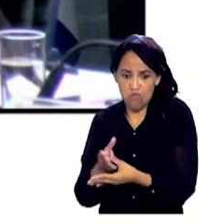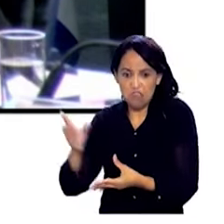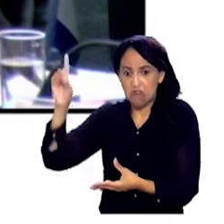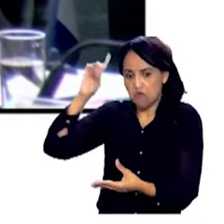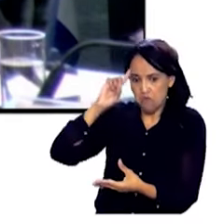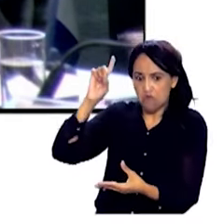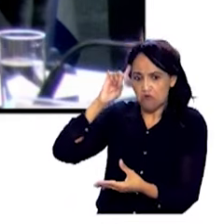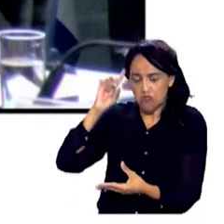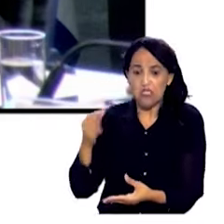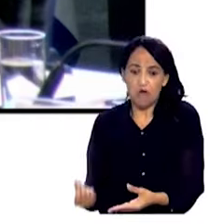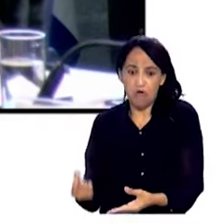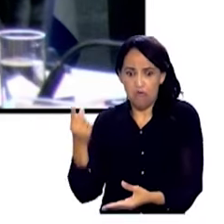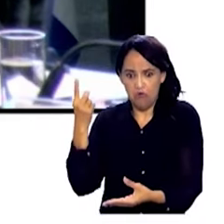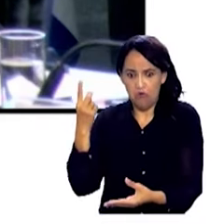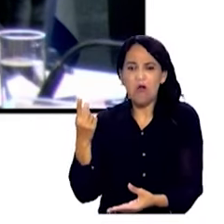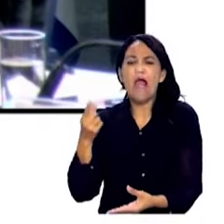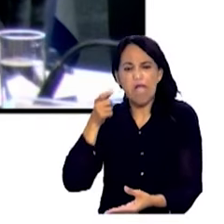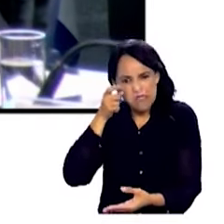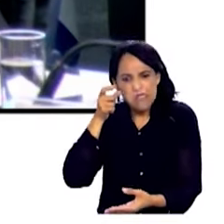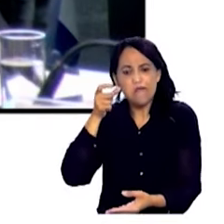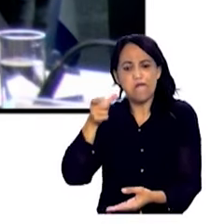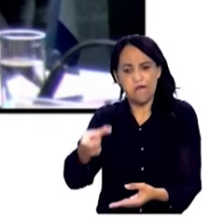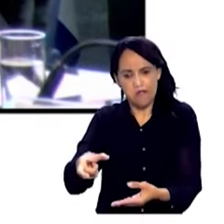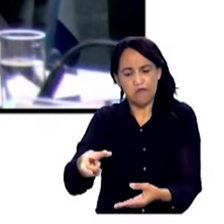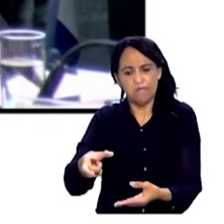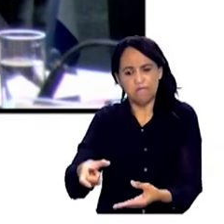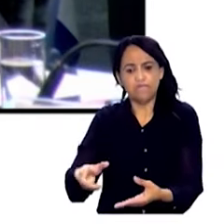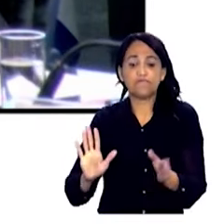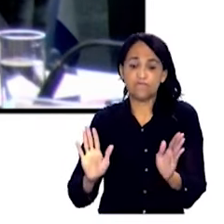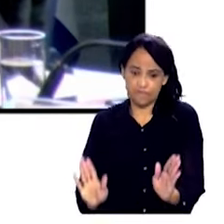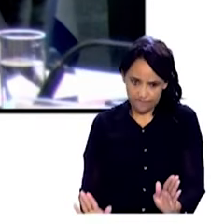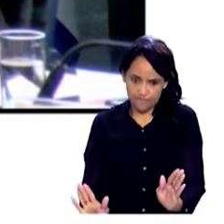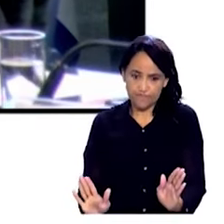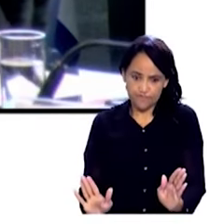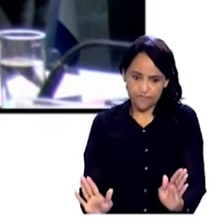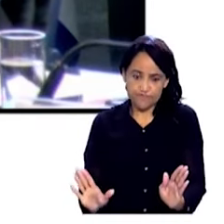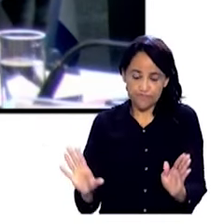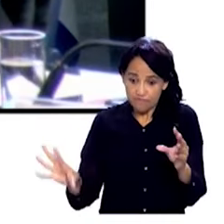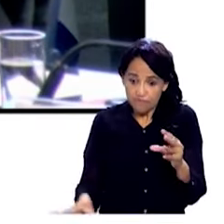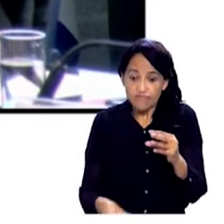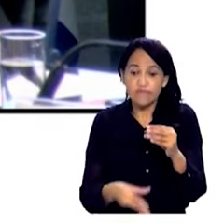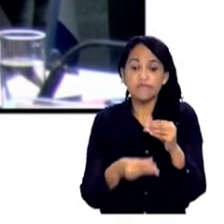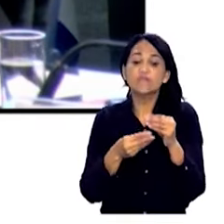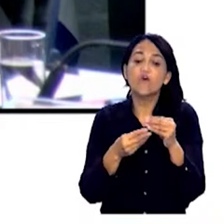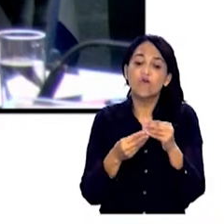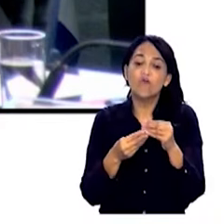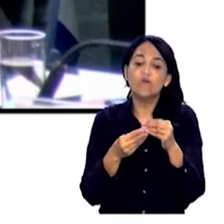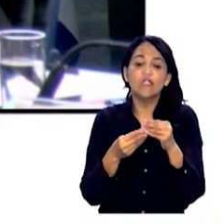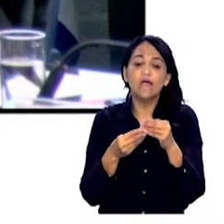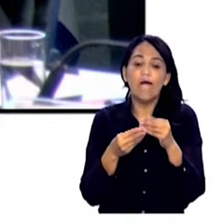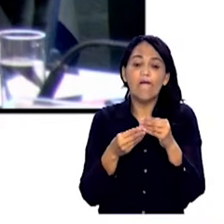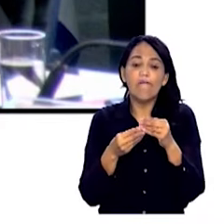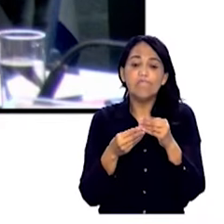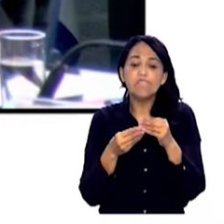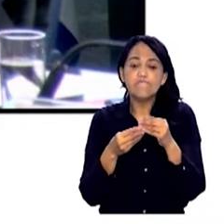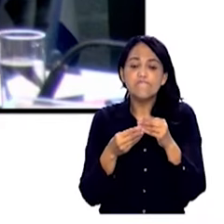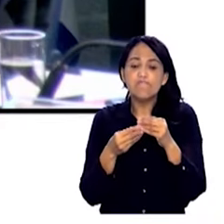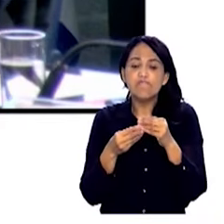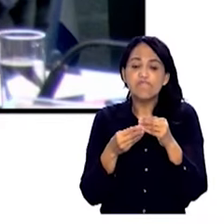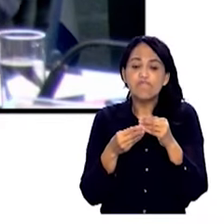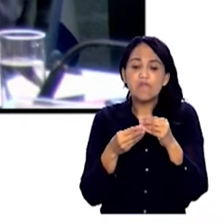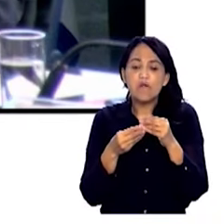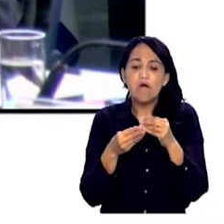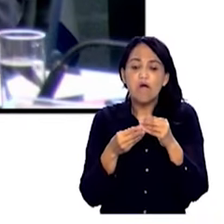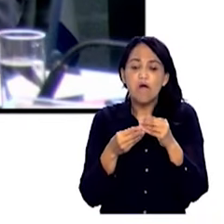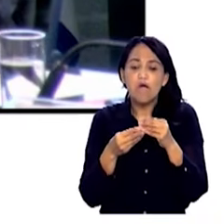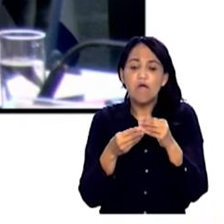ISO eh vou tentando eh concluir apó de falar eh hum da um de